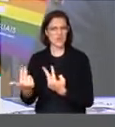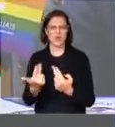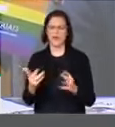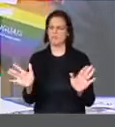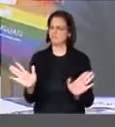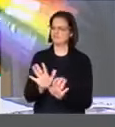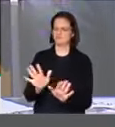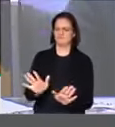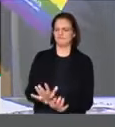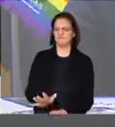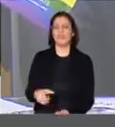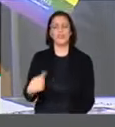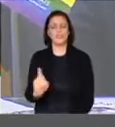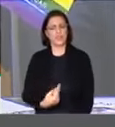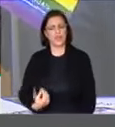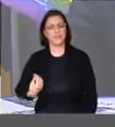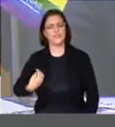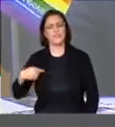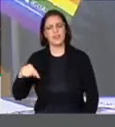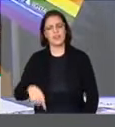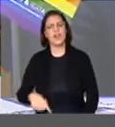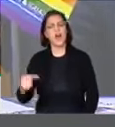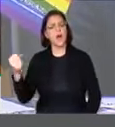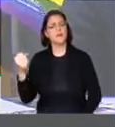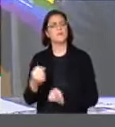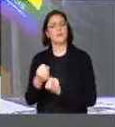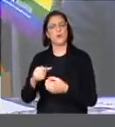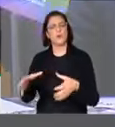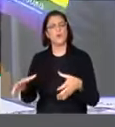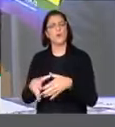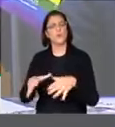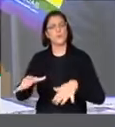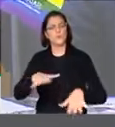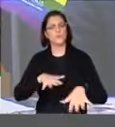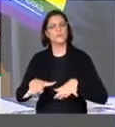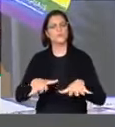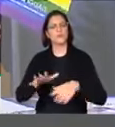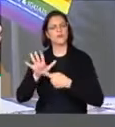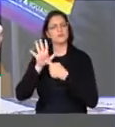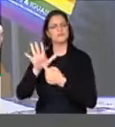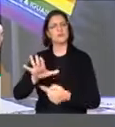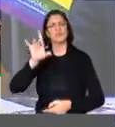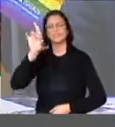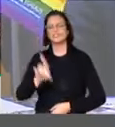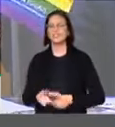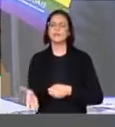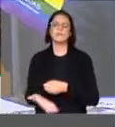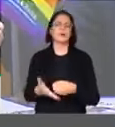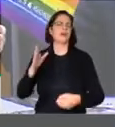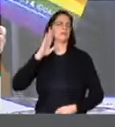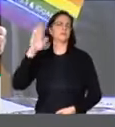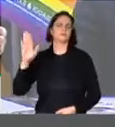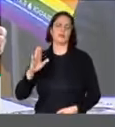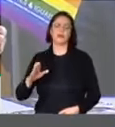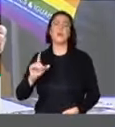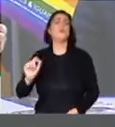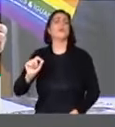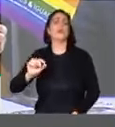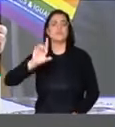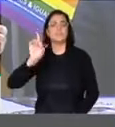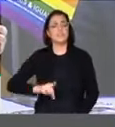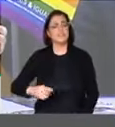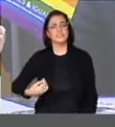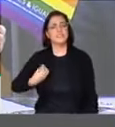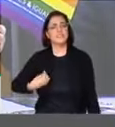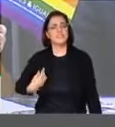aqui apoiar um movimento que traz direitos fundamentais, o direito de ser numa